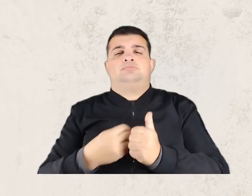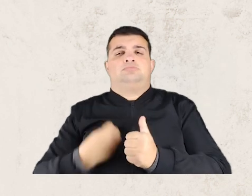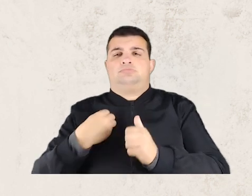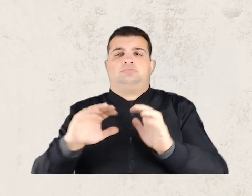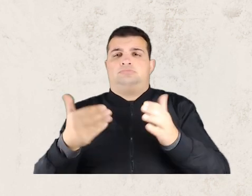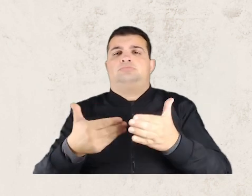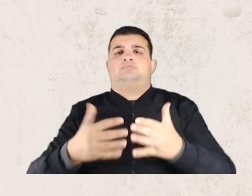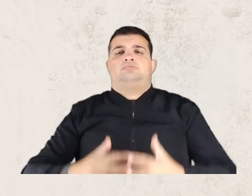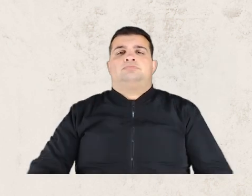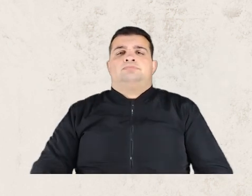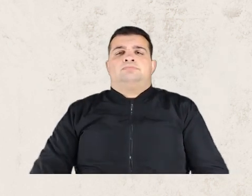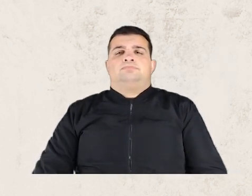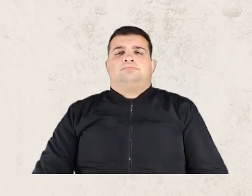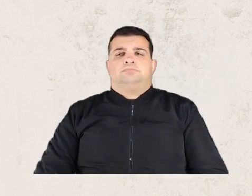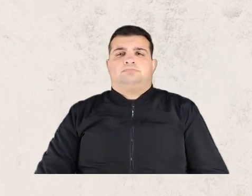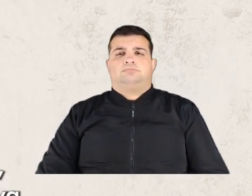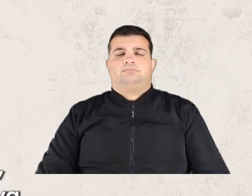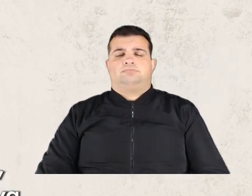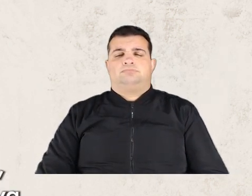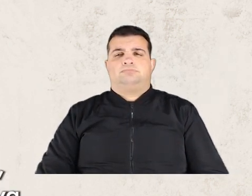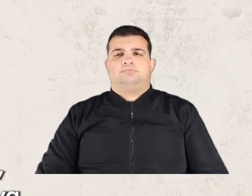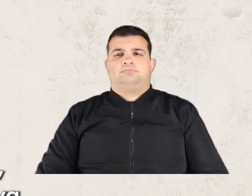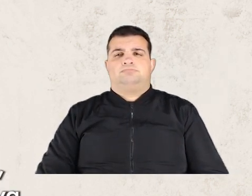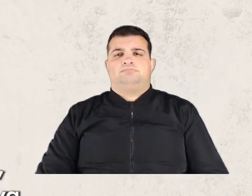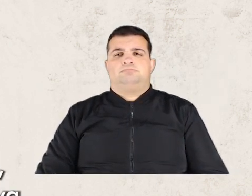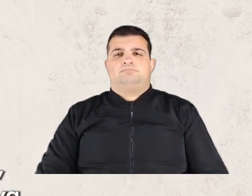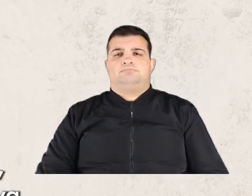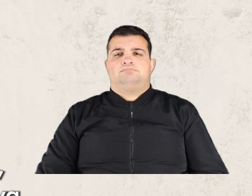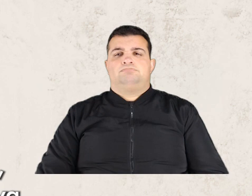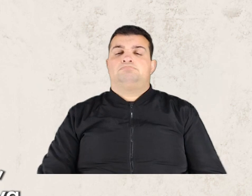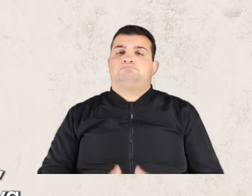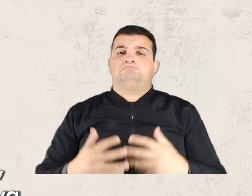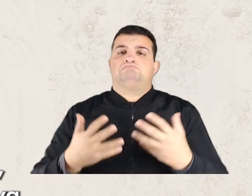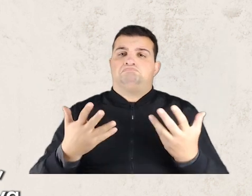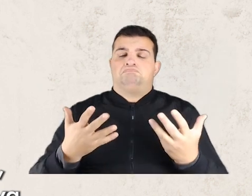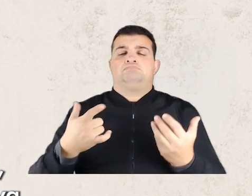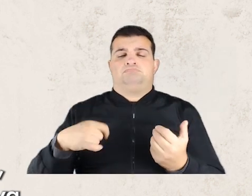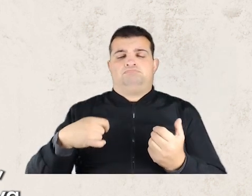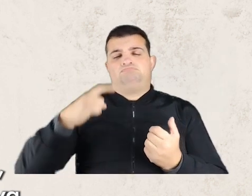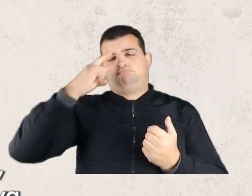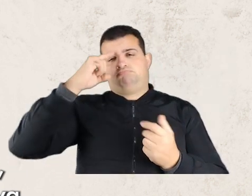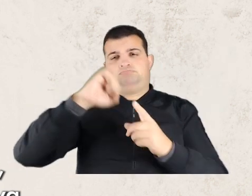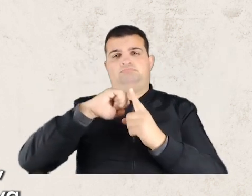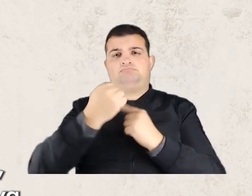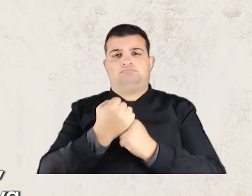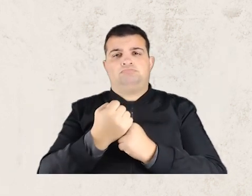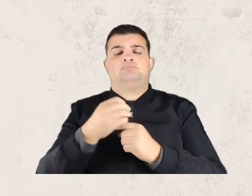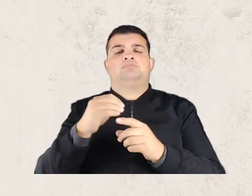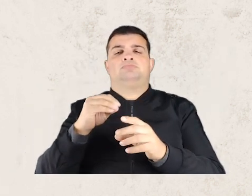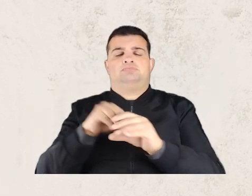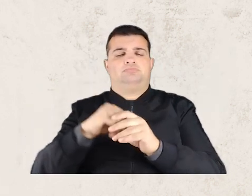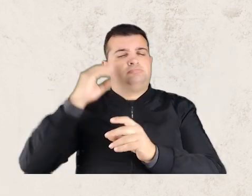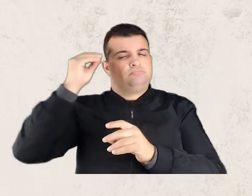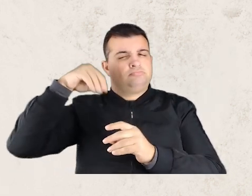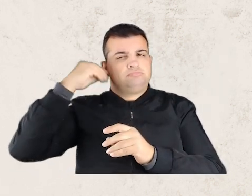entender, decorrência entender que nosso trabalho também é político. Porque você está inserido na vida coletiva.